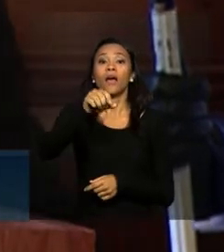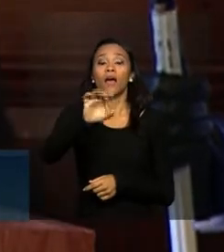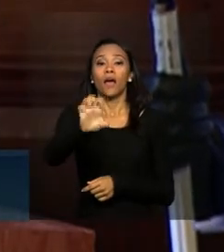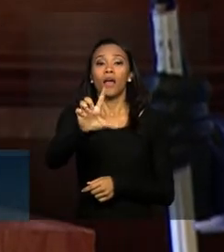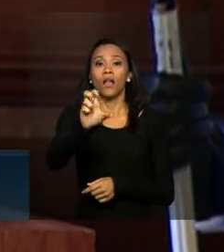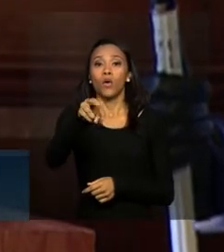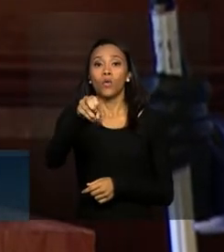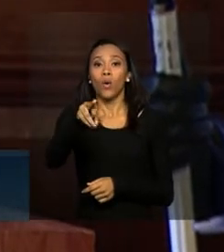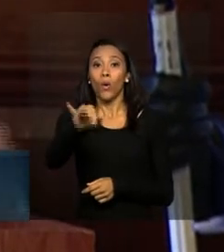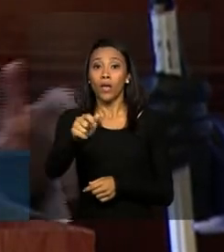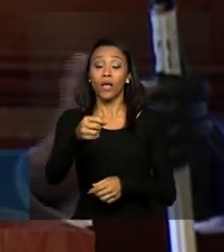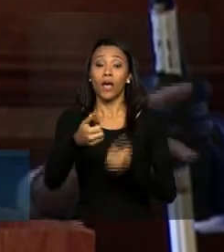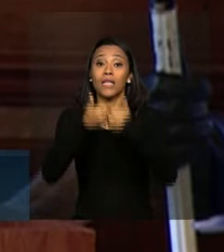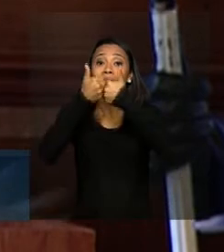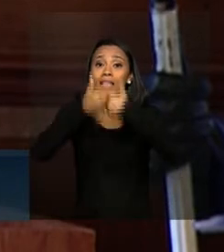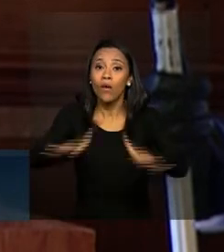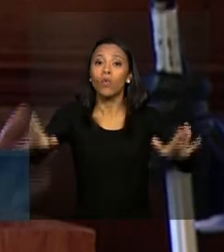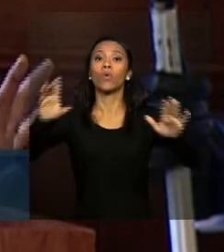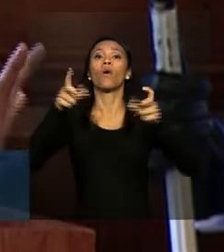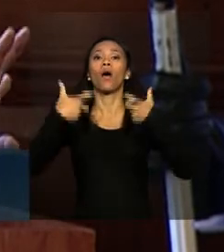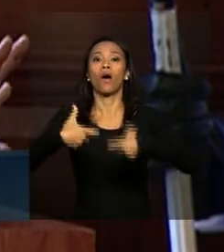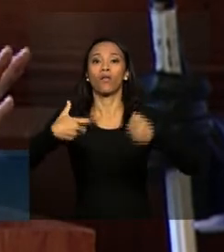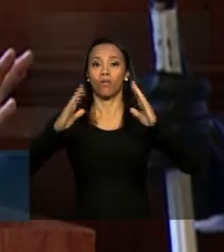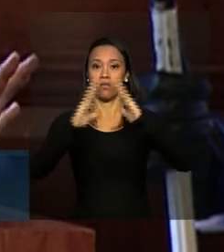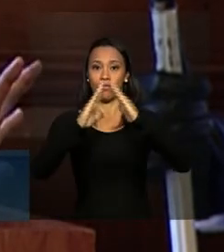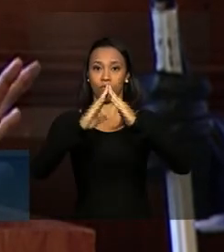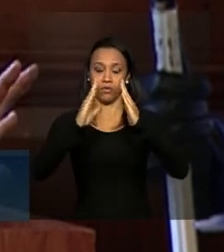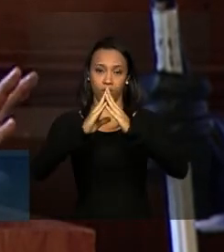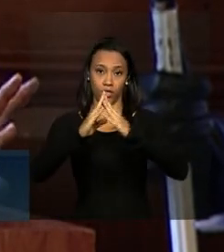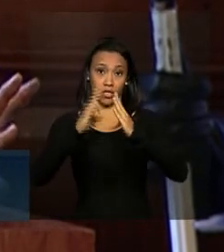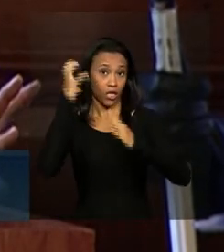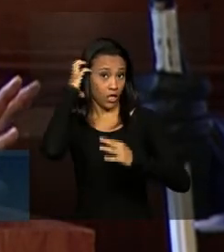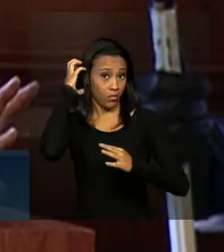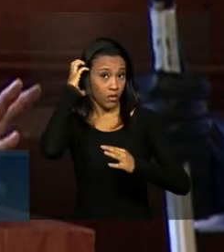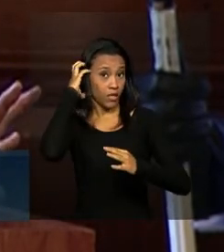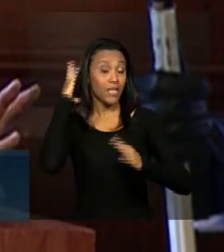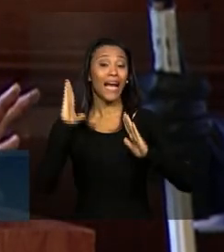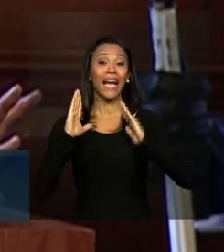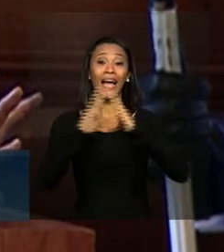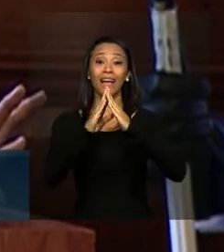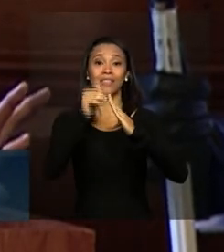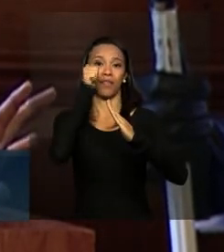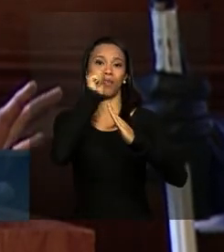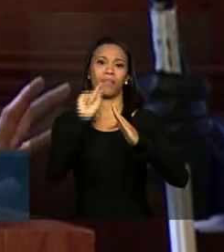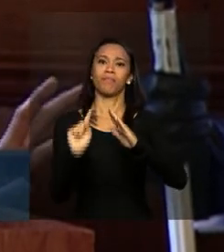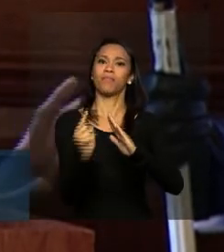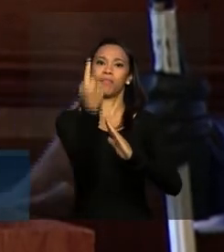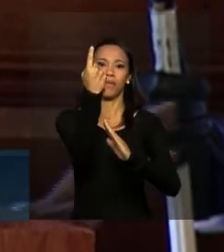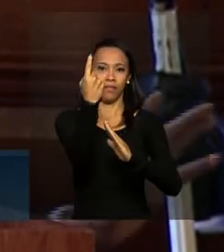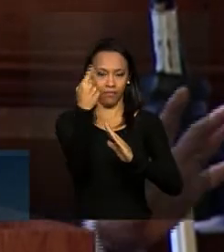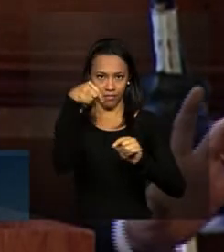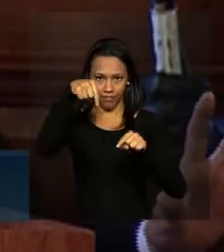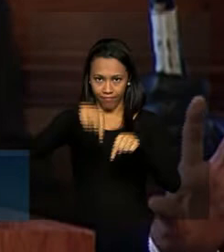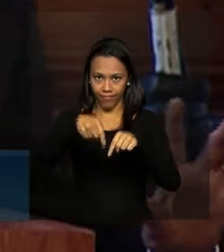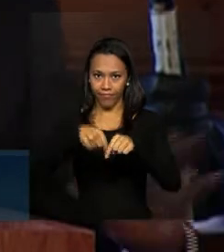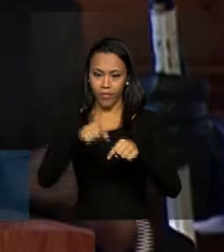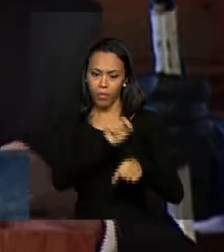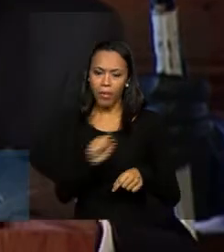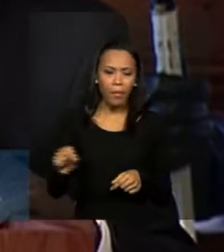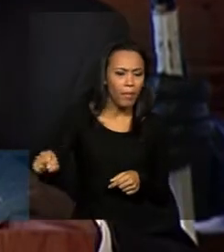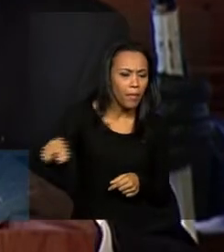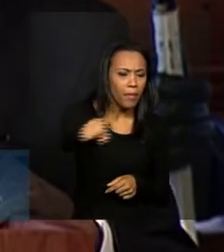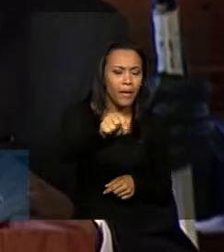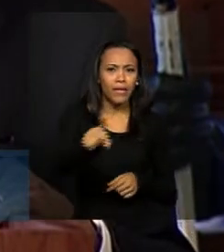Campo Grande uma chamada Casa de Atendimento à Mulher. Primeira casa, né? Com 7, 8